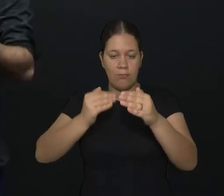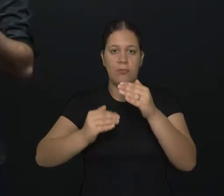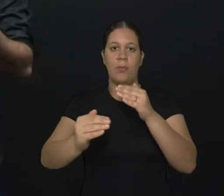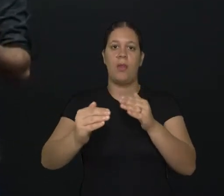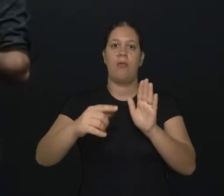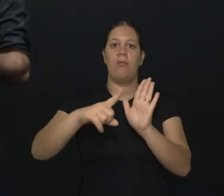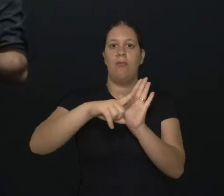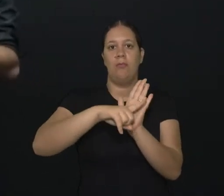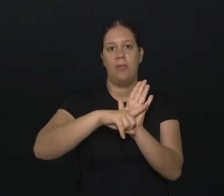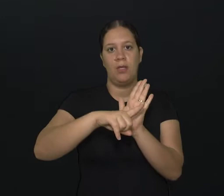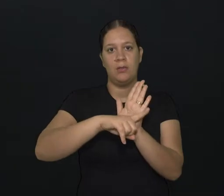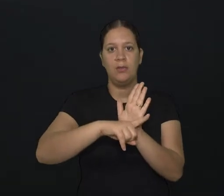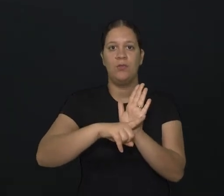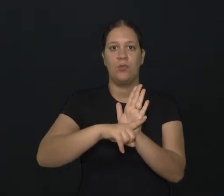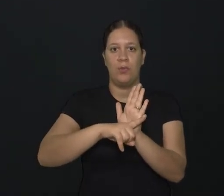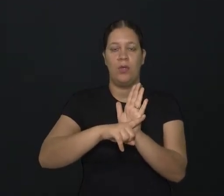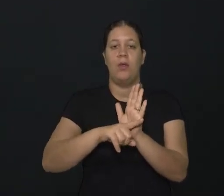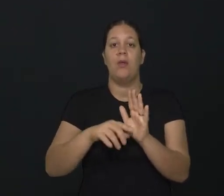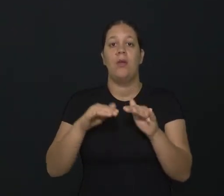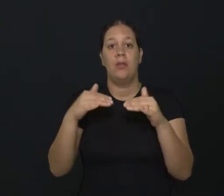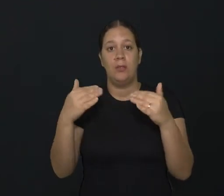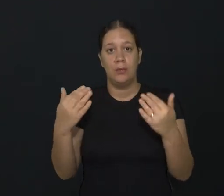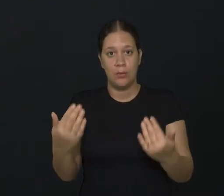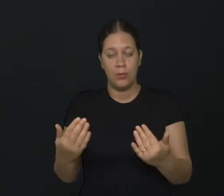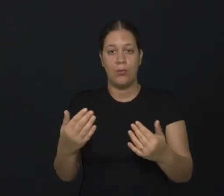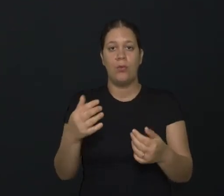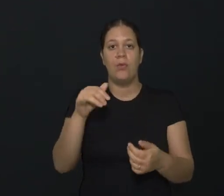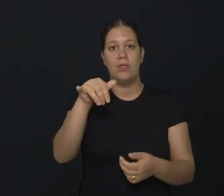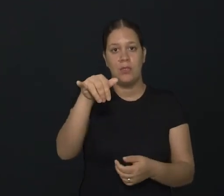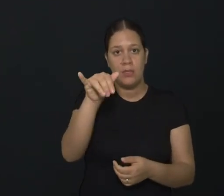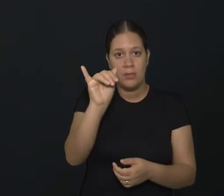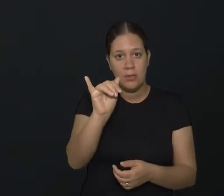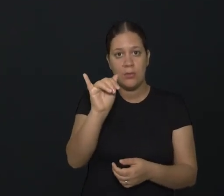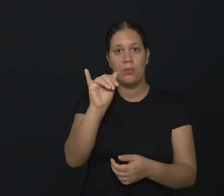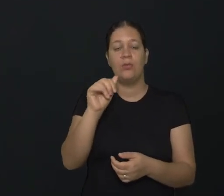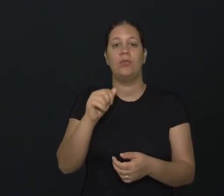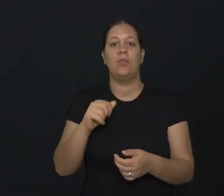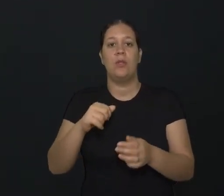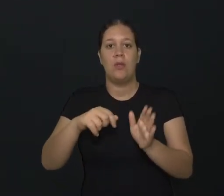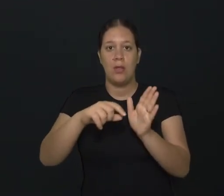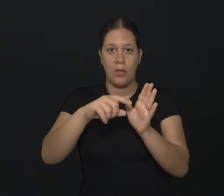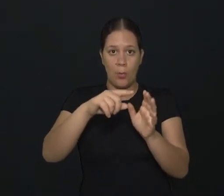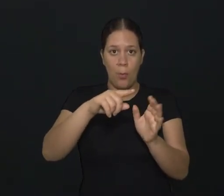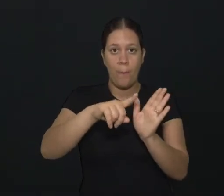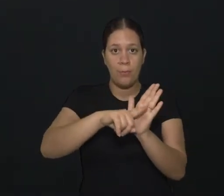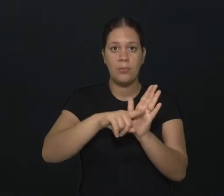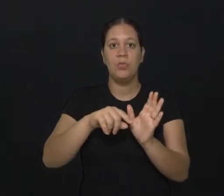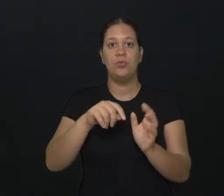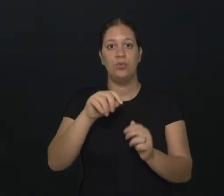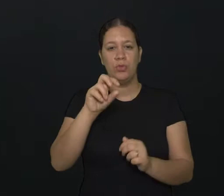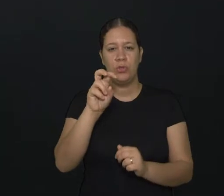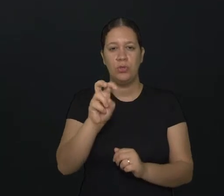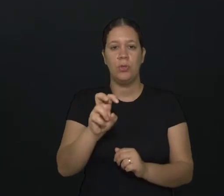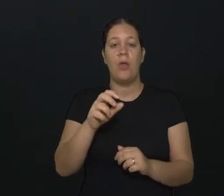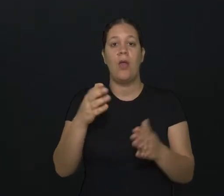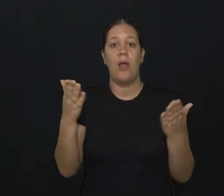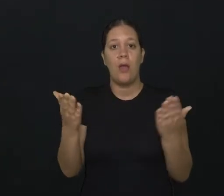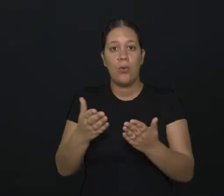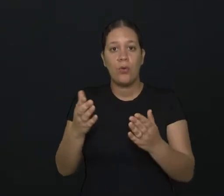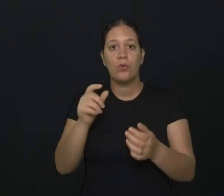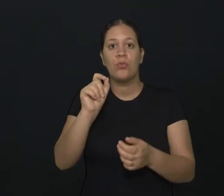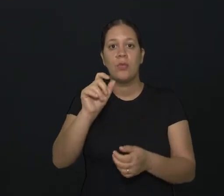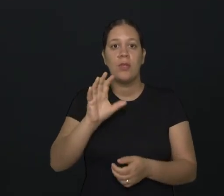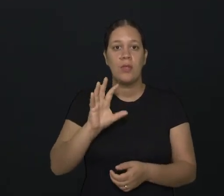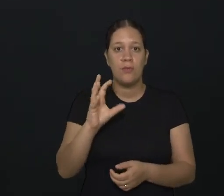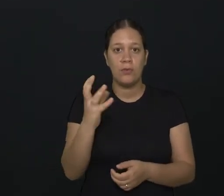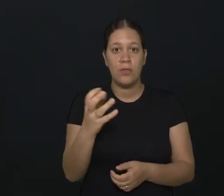de forma negativa. Sendo assim, então, eu vou pegar y igual a 5 menos x. E aí, pessoal, o que